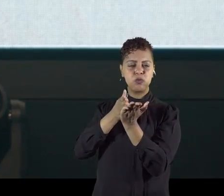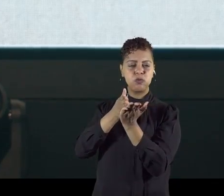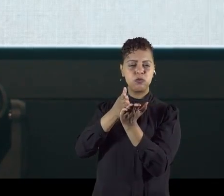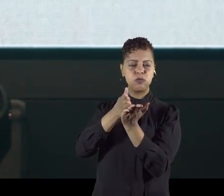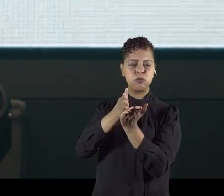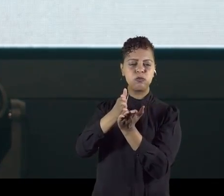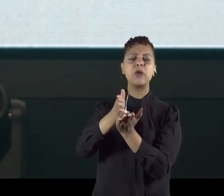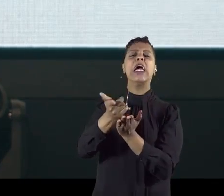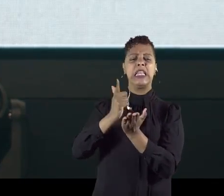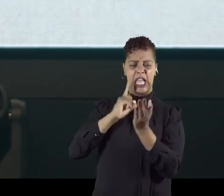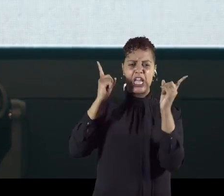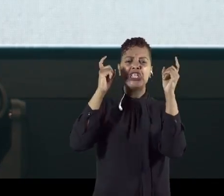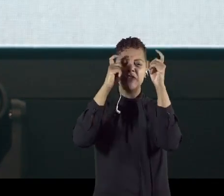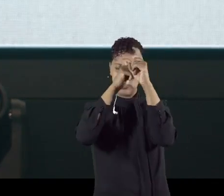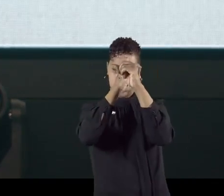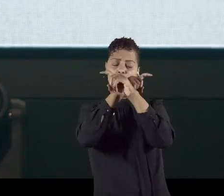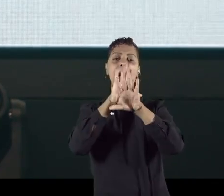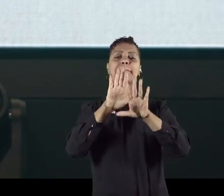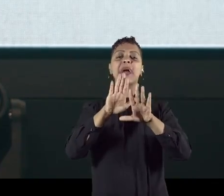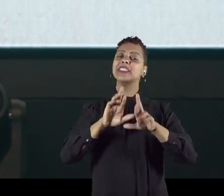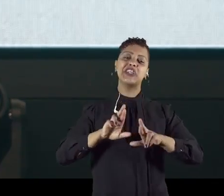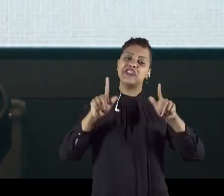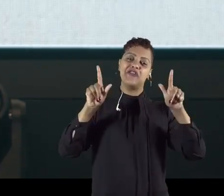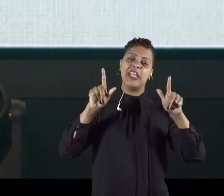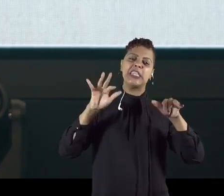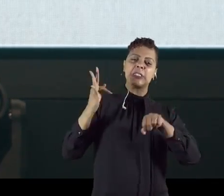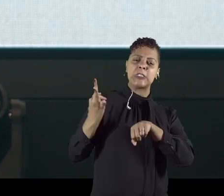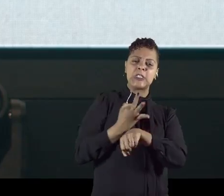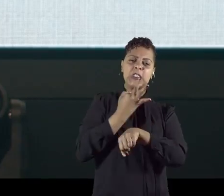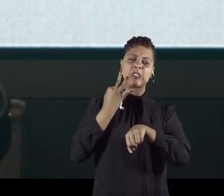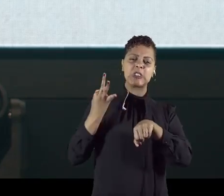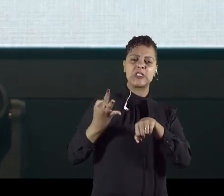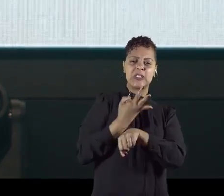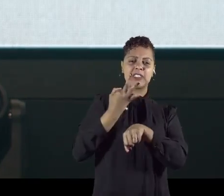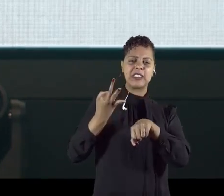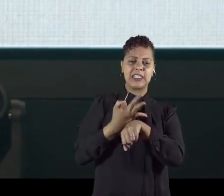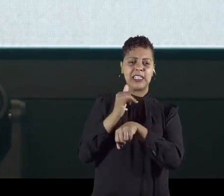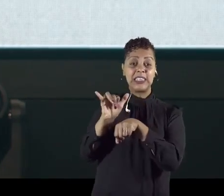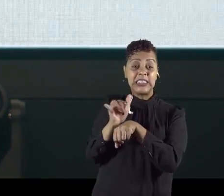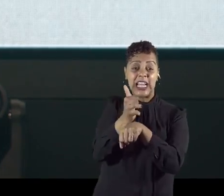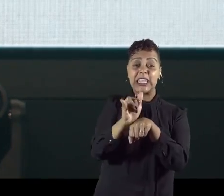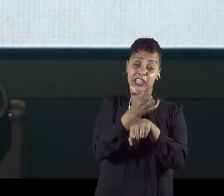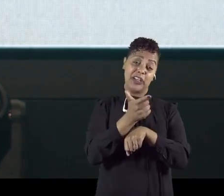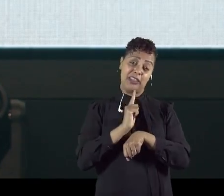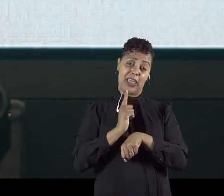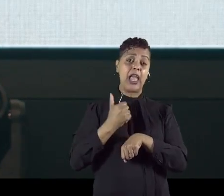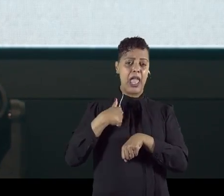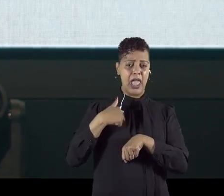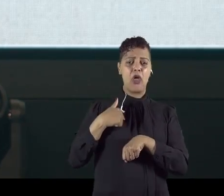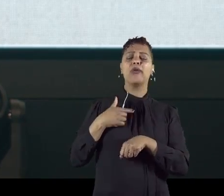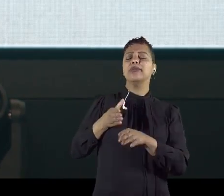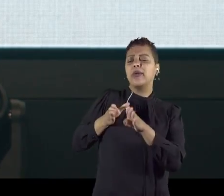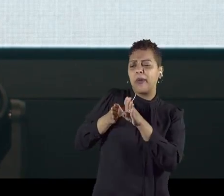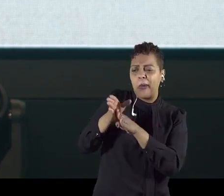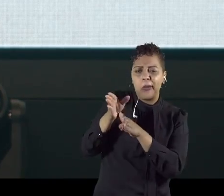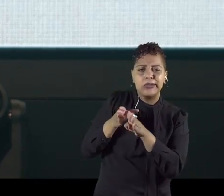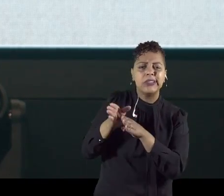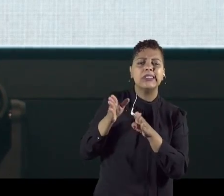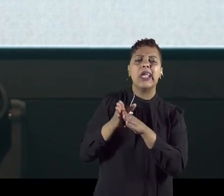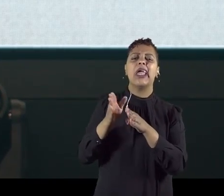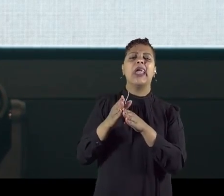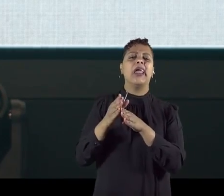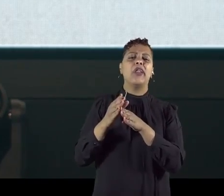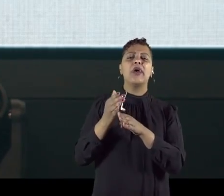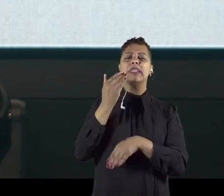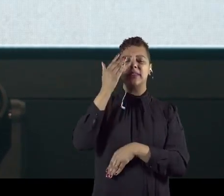mas passa diferente e eu falo com centenas de pessoas todos os dias respondo